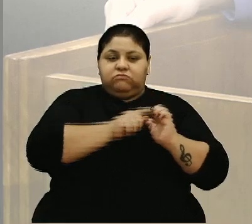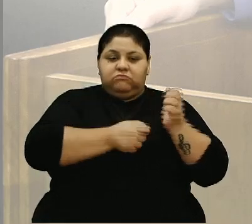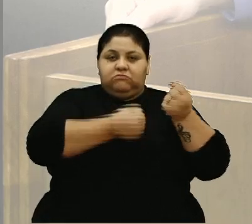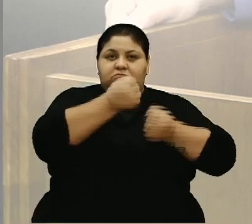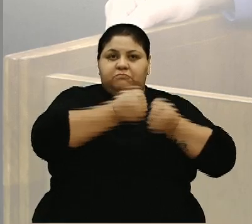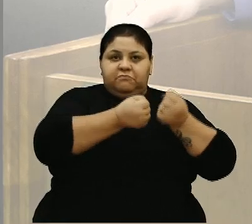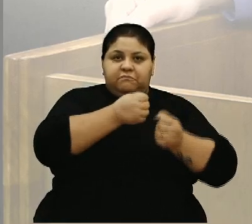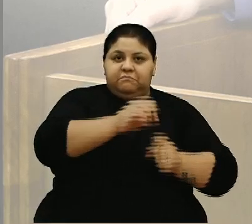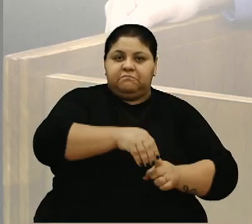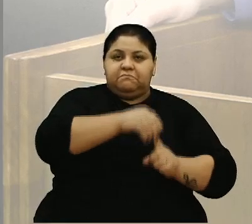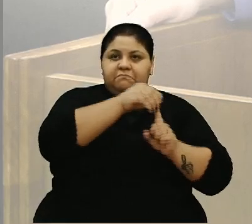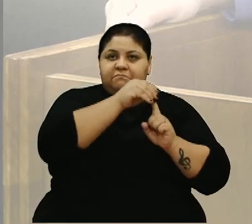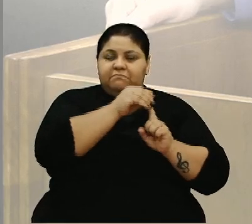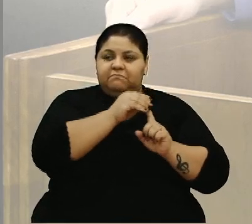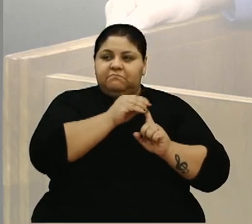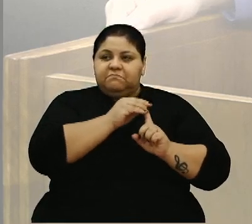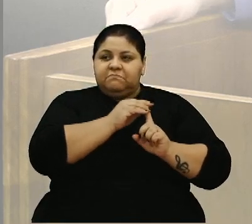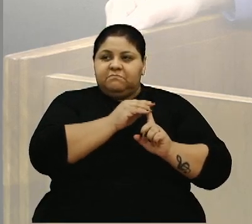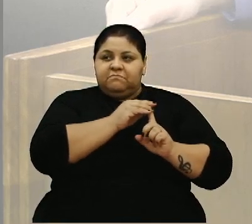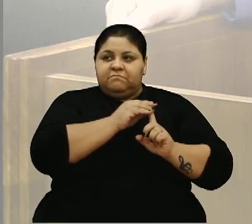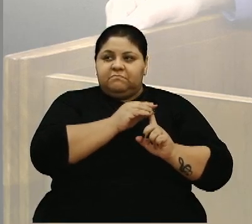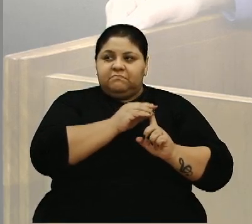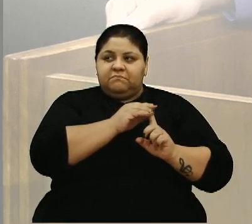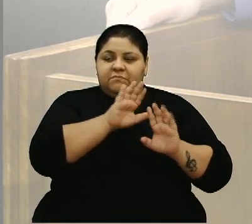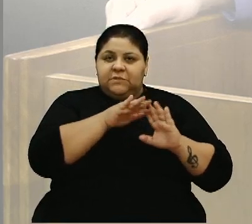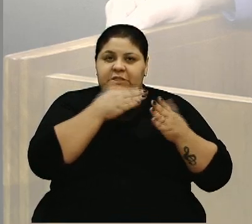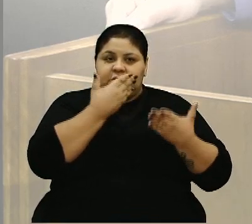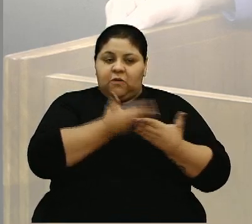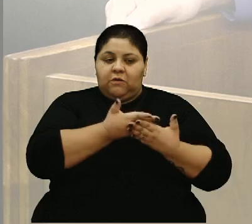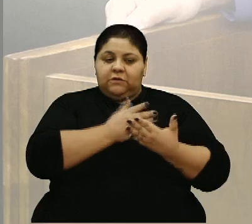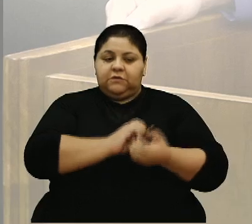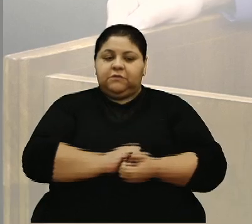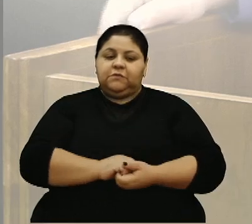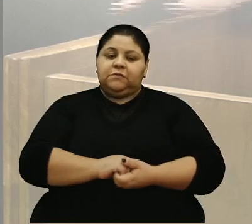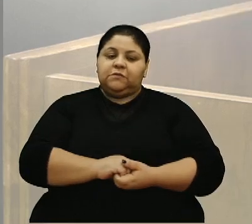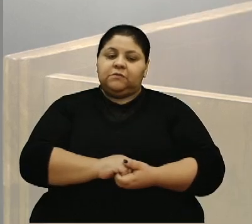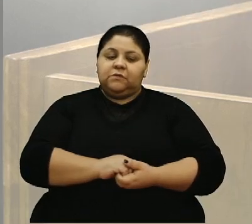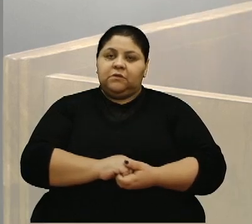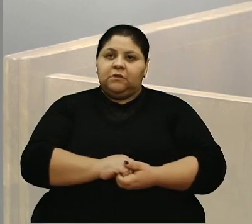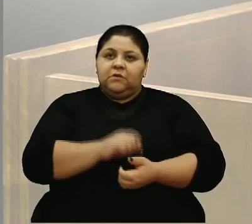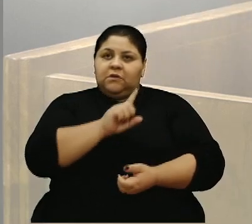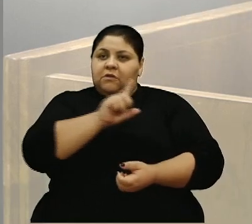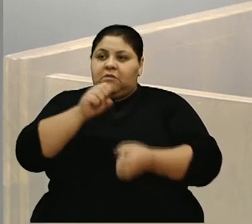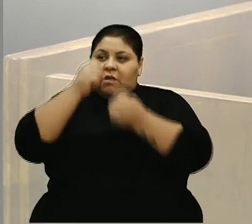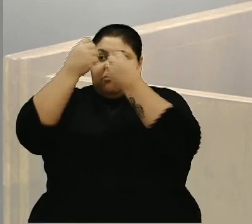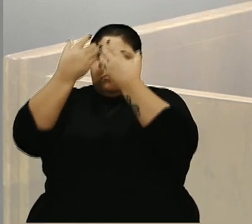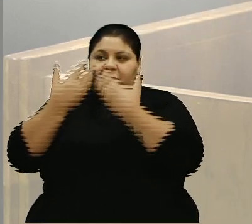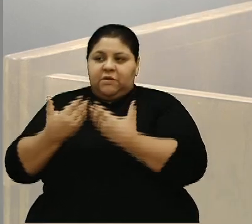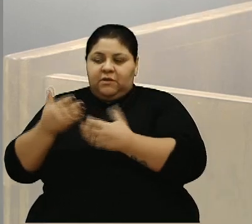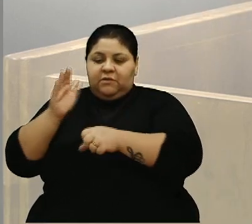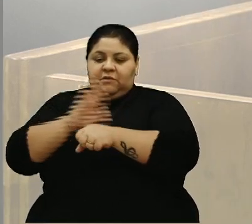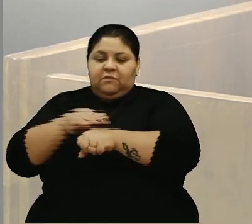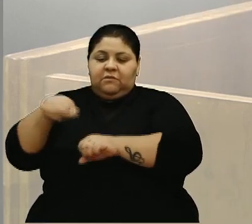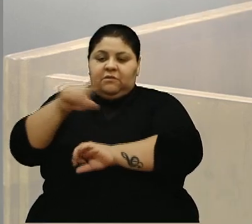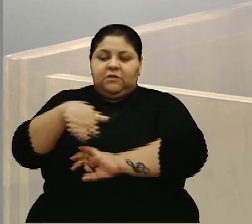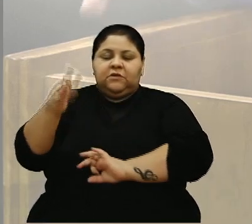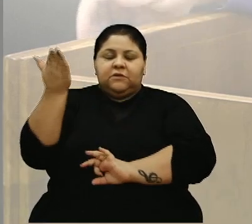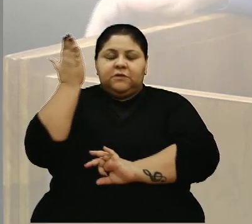e principalmente das escolas. Não justificava naquele momento, a gente sabia